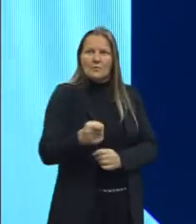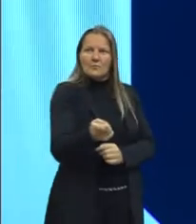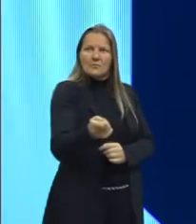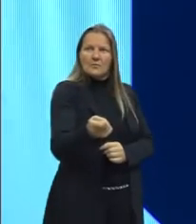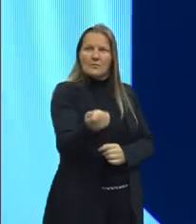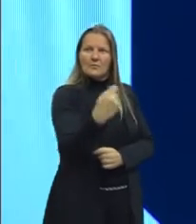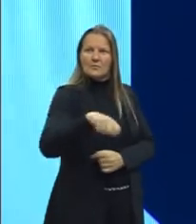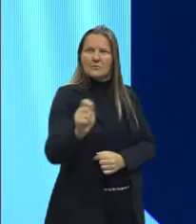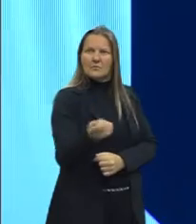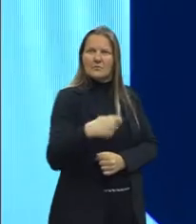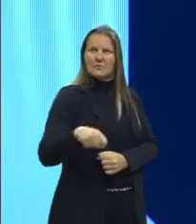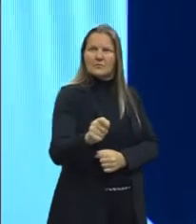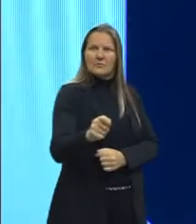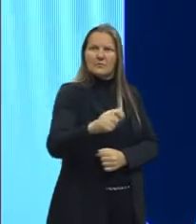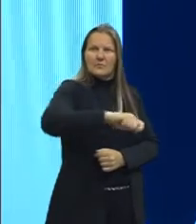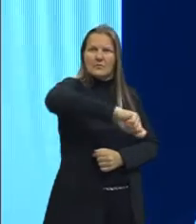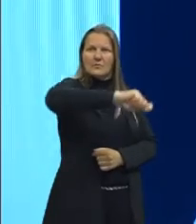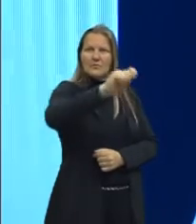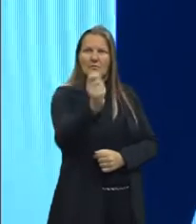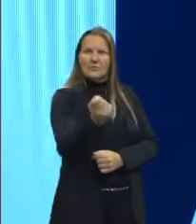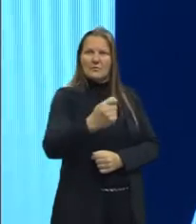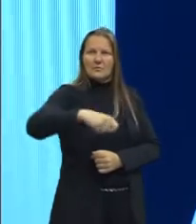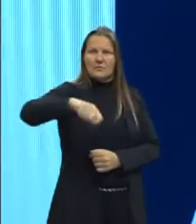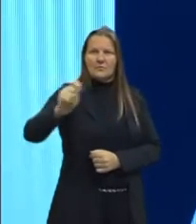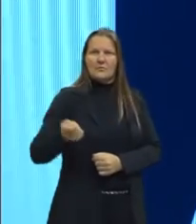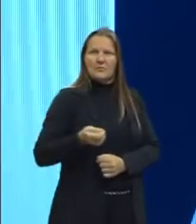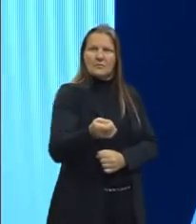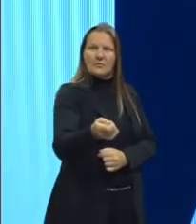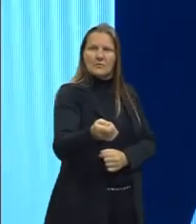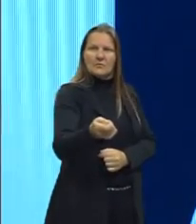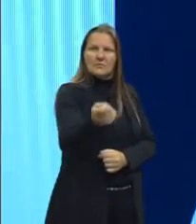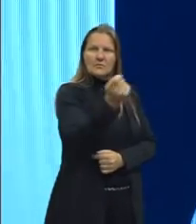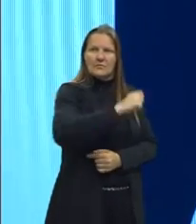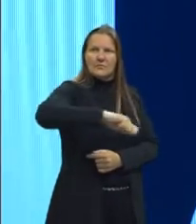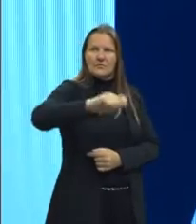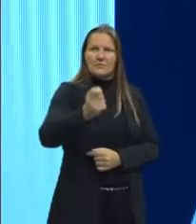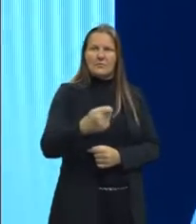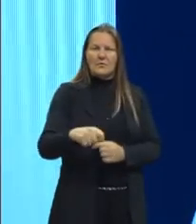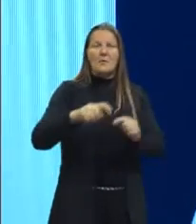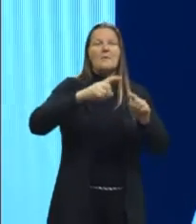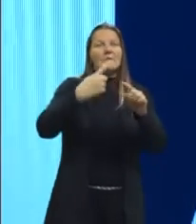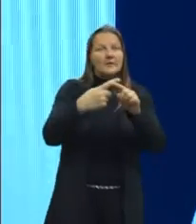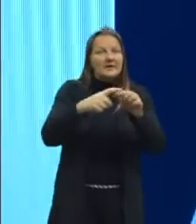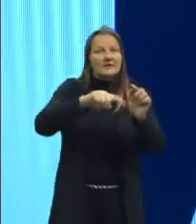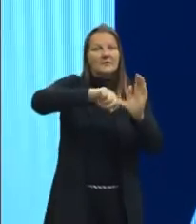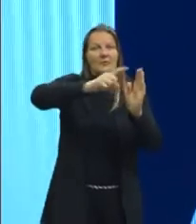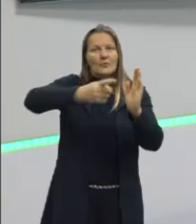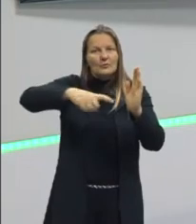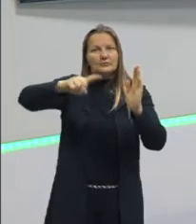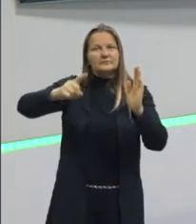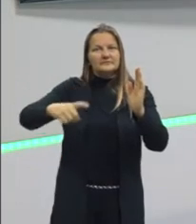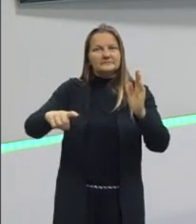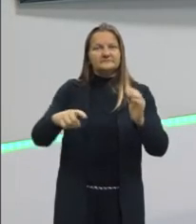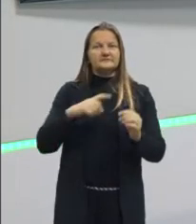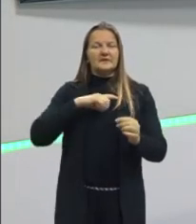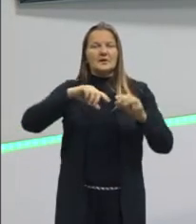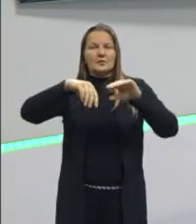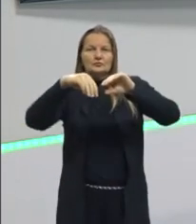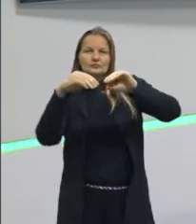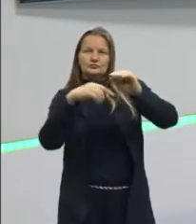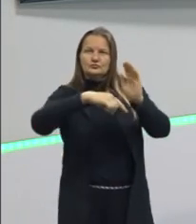os dois esportistas né a gente consegue ver aqui que ele fica quase no formato de uma onda ele se